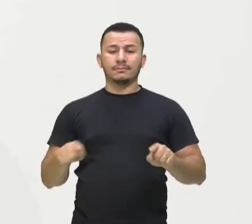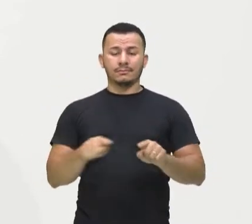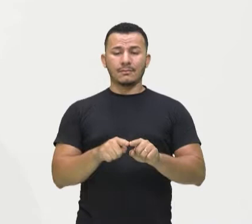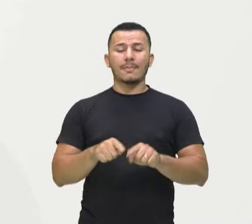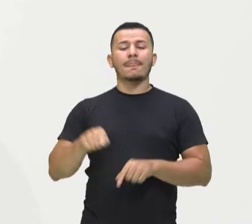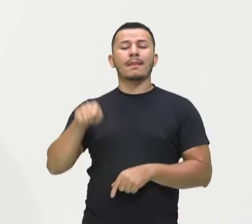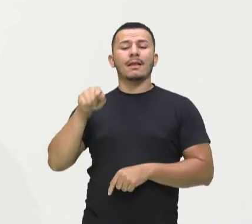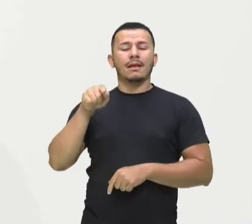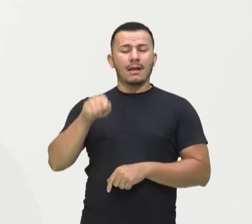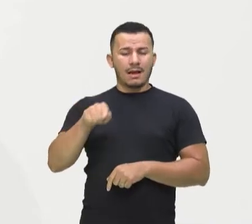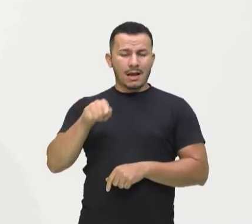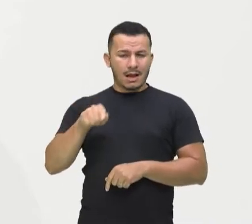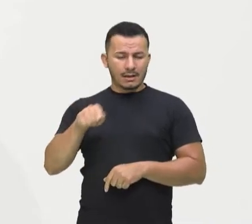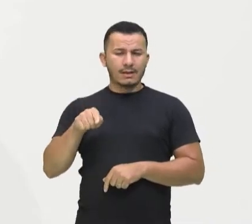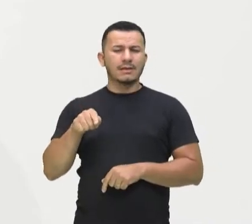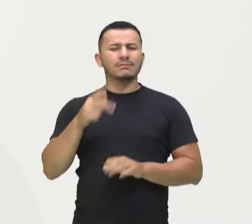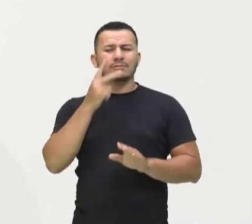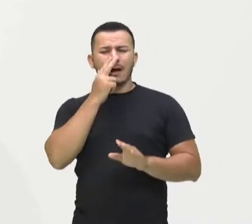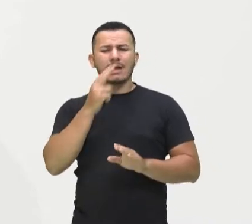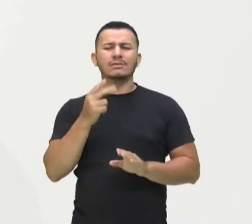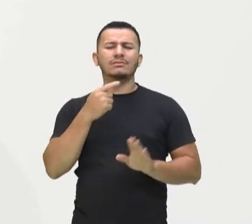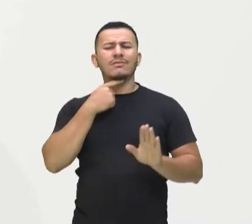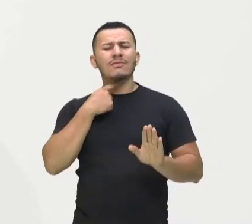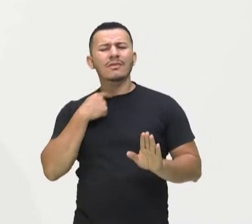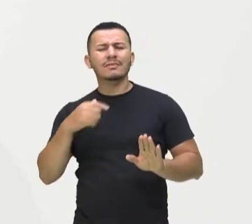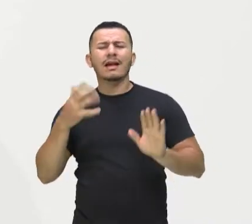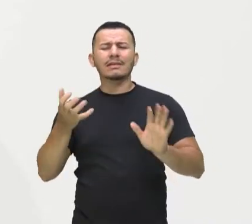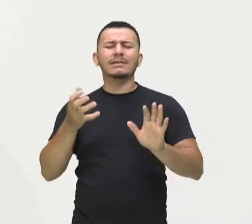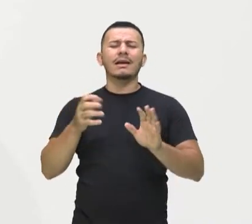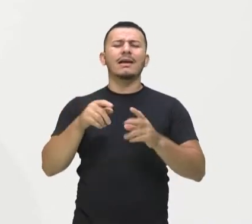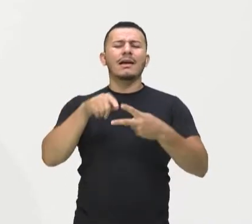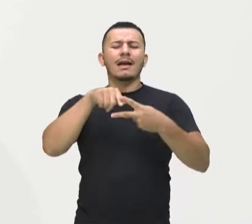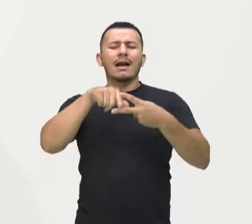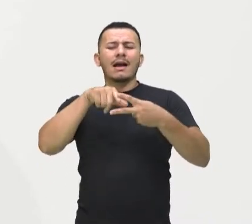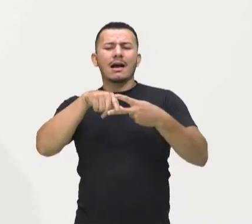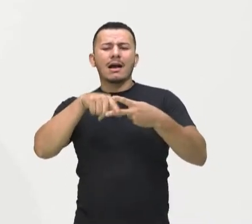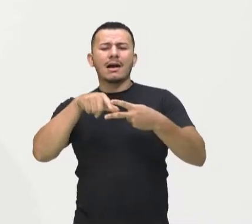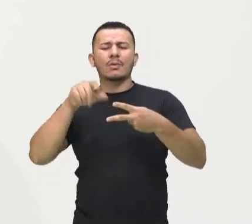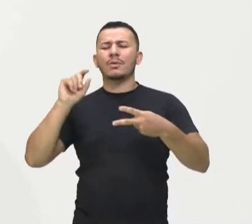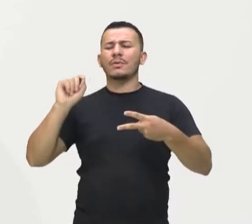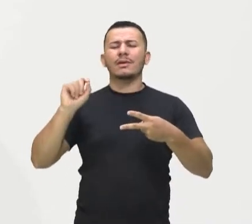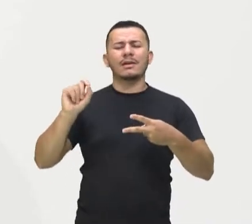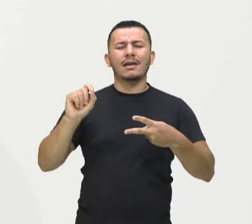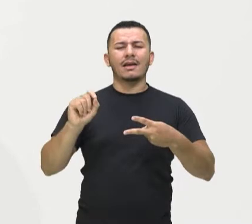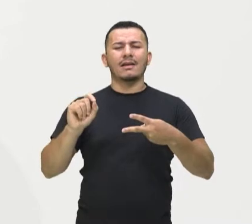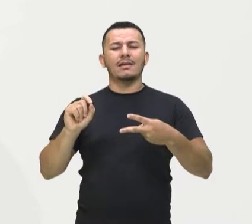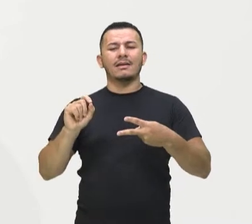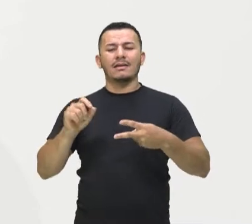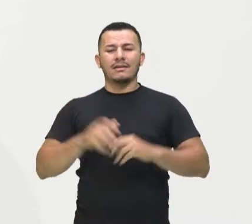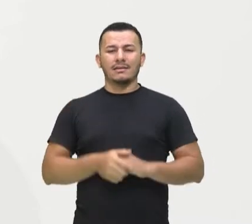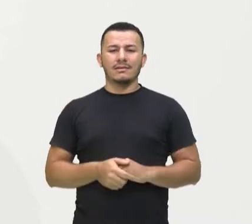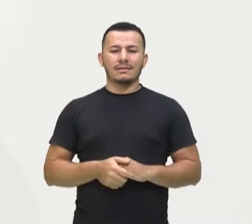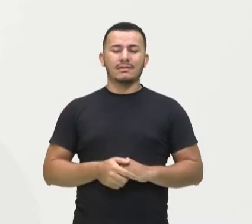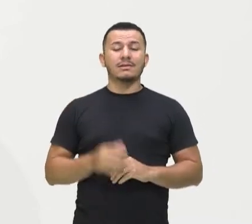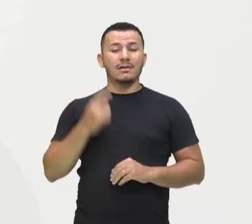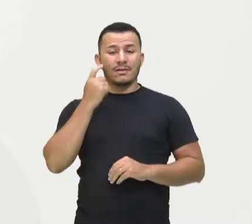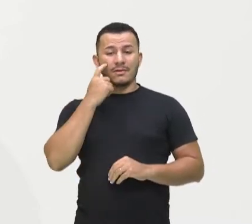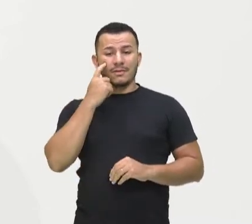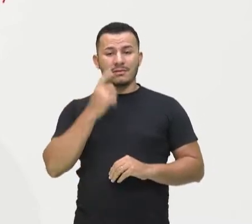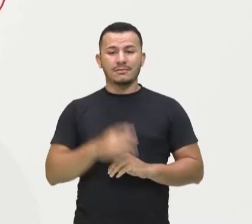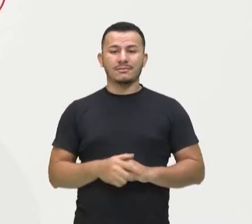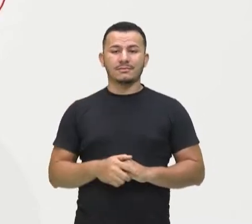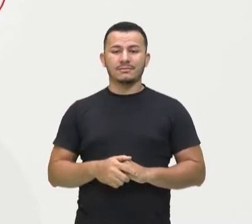que nos dá uma vontade danada de chamar de ângulo externo é justamente isso aqui, o que o professor vai sinalizar